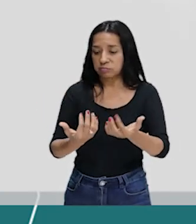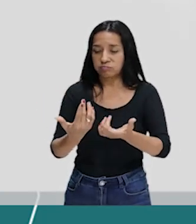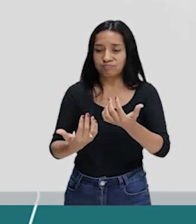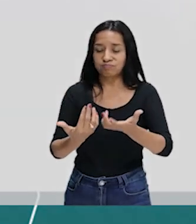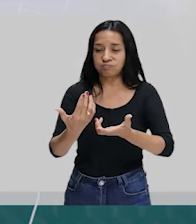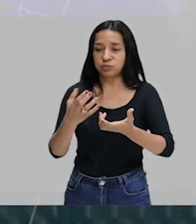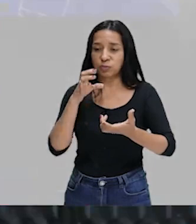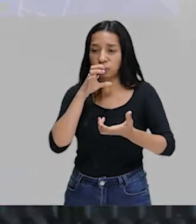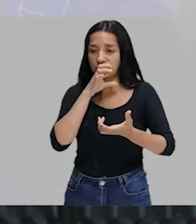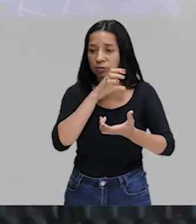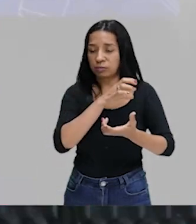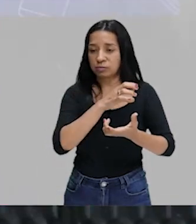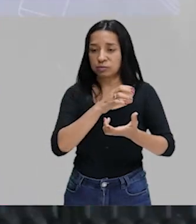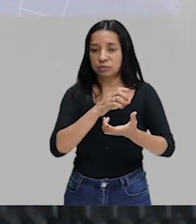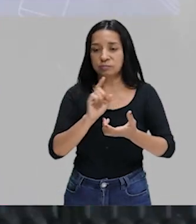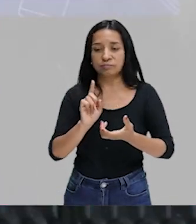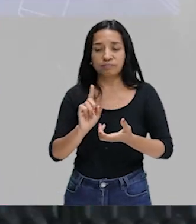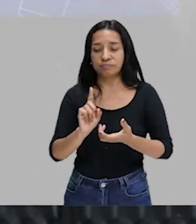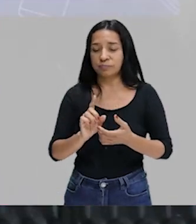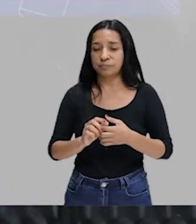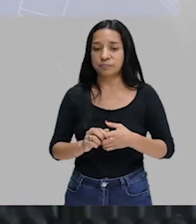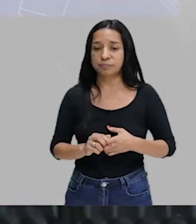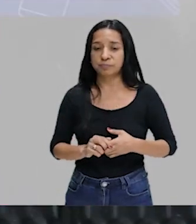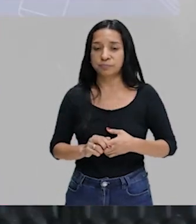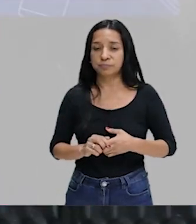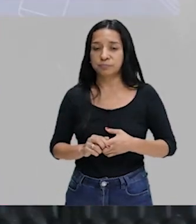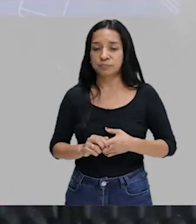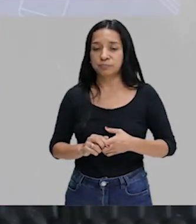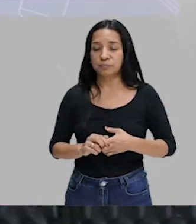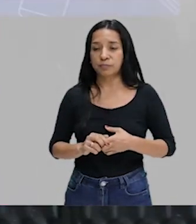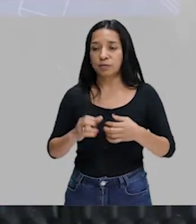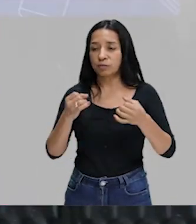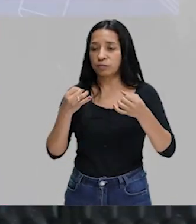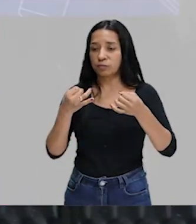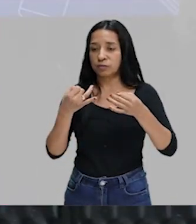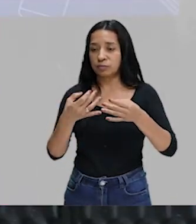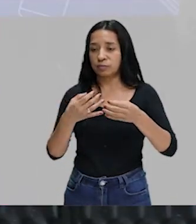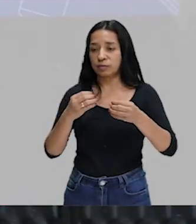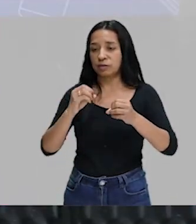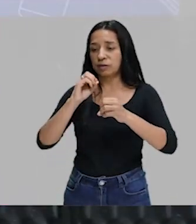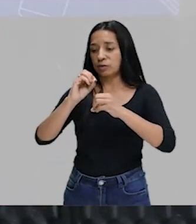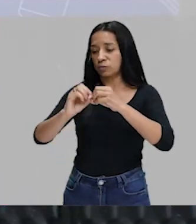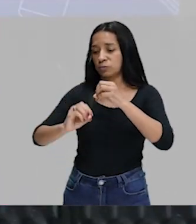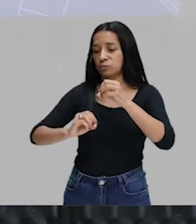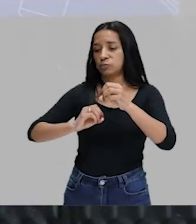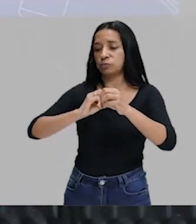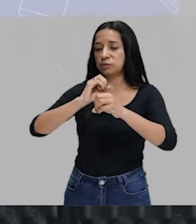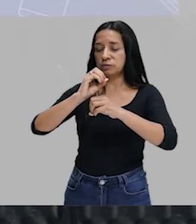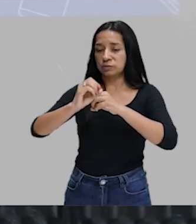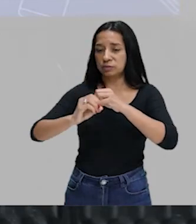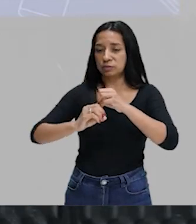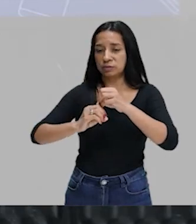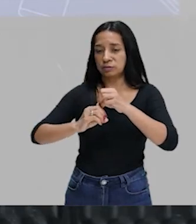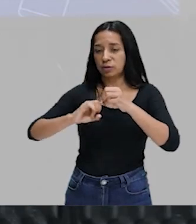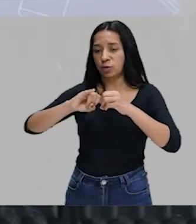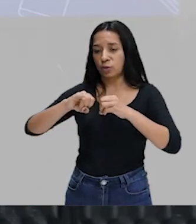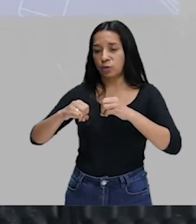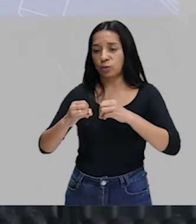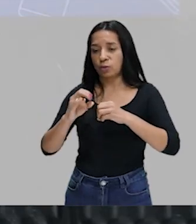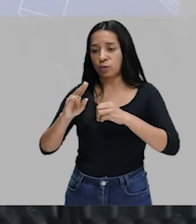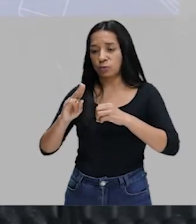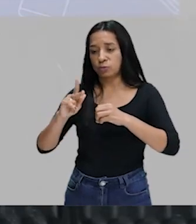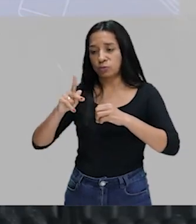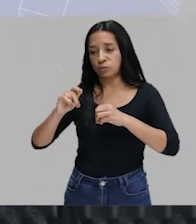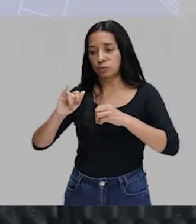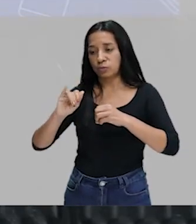superaquecidos, certo? Então não seria isso, ok? Quando a gente fala dos planetas, né, jupiterianos ou jovianos,